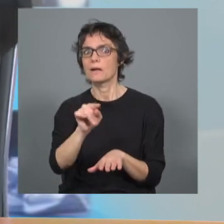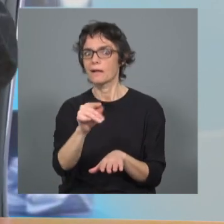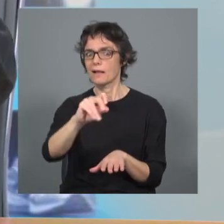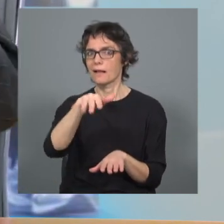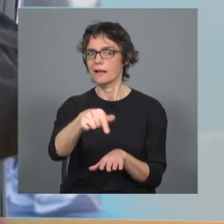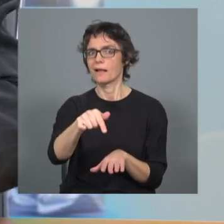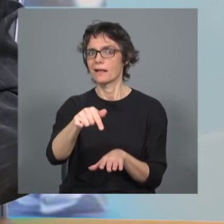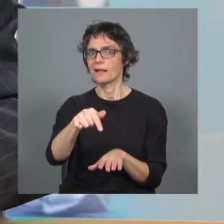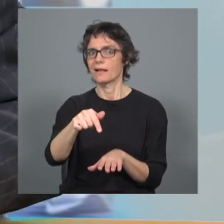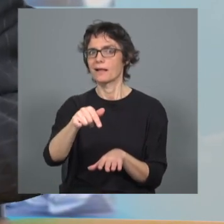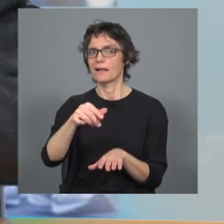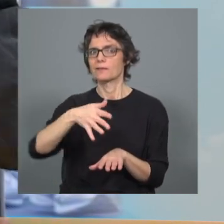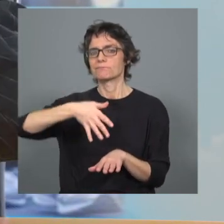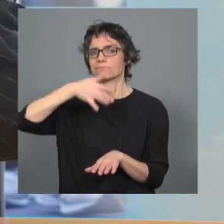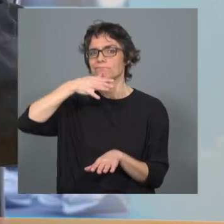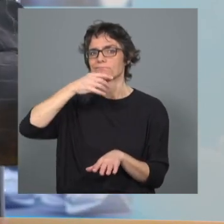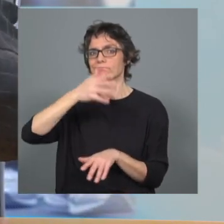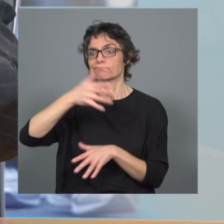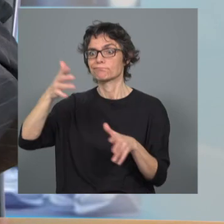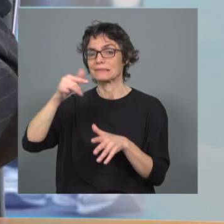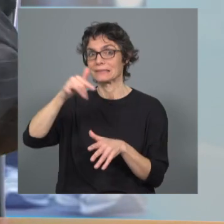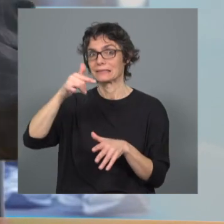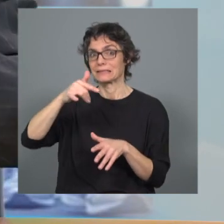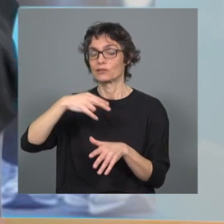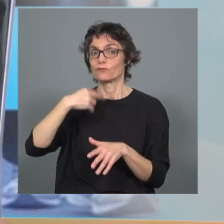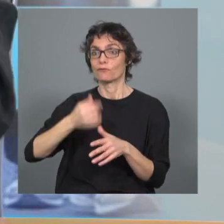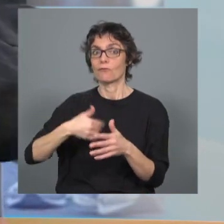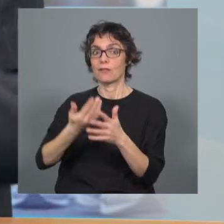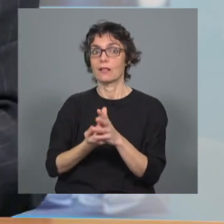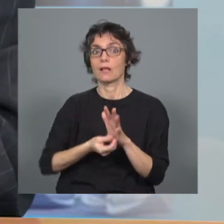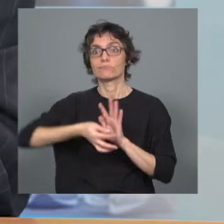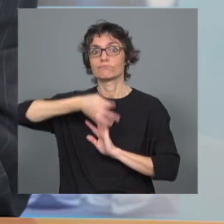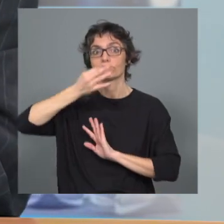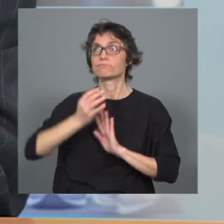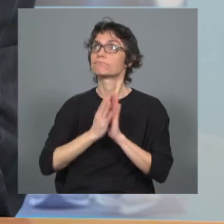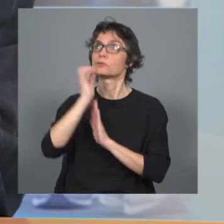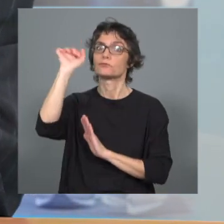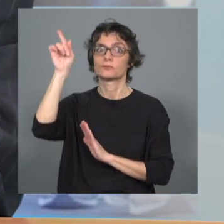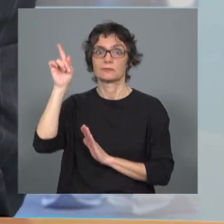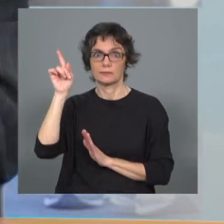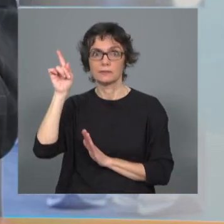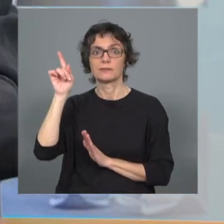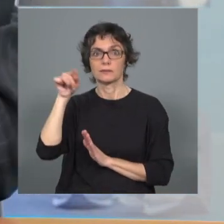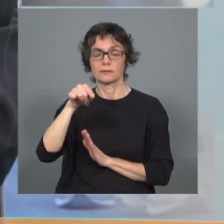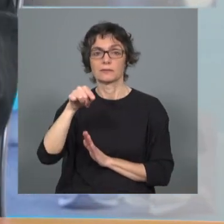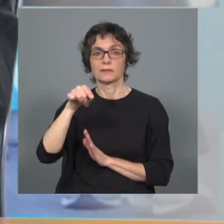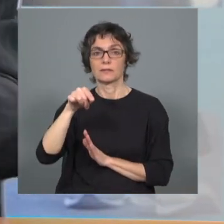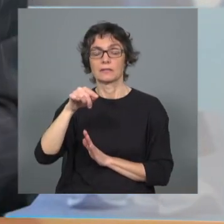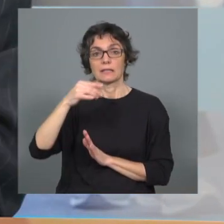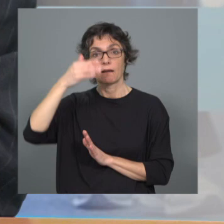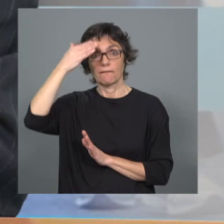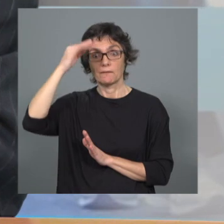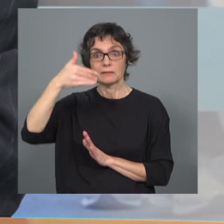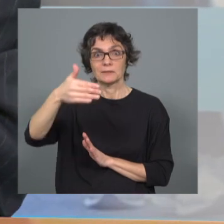os profetas exerceram e deram voz e eco à palavra de Deus, que estavam, que